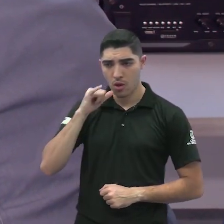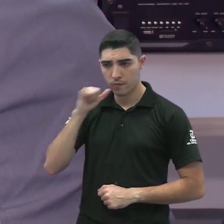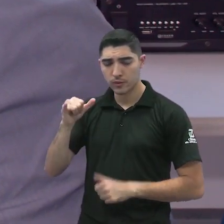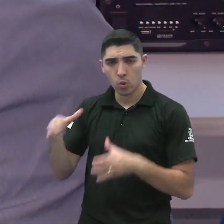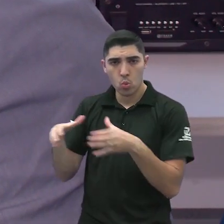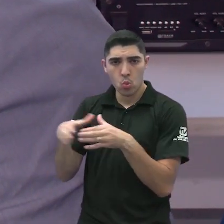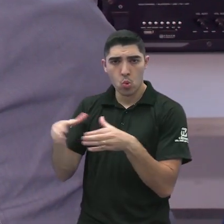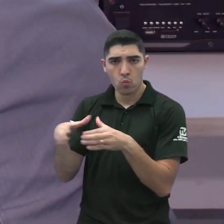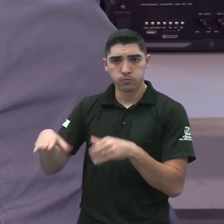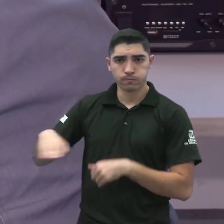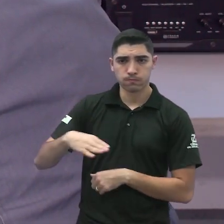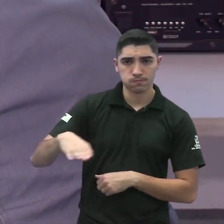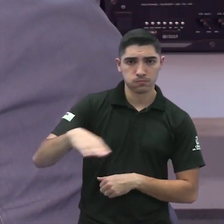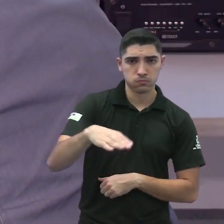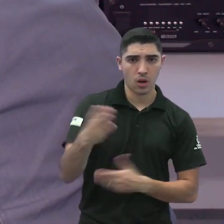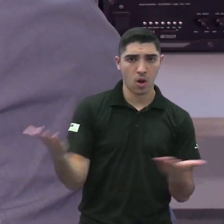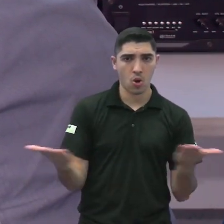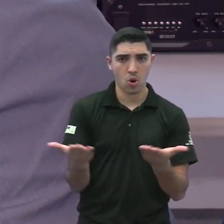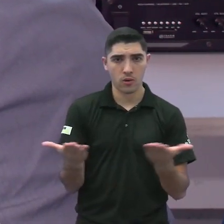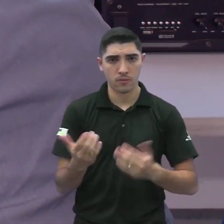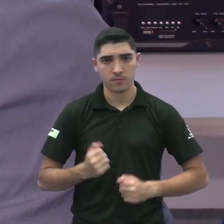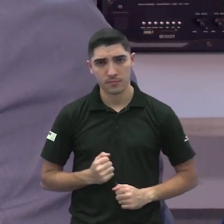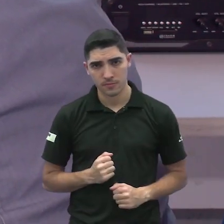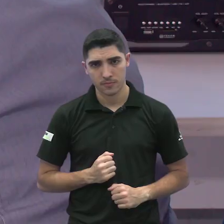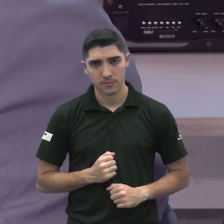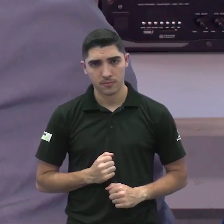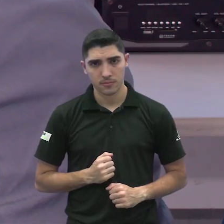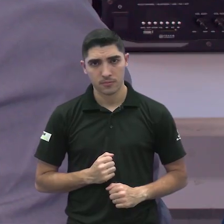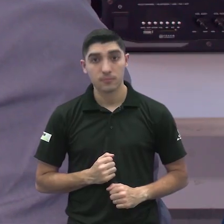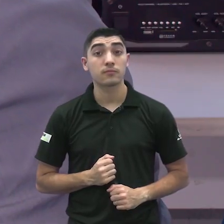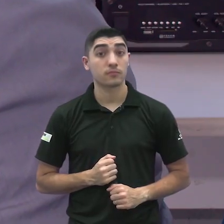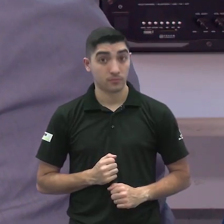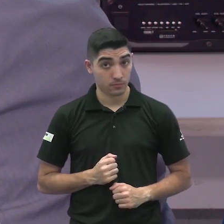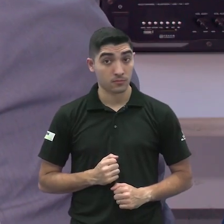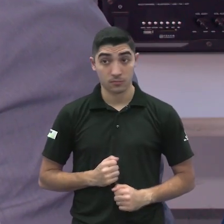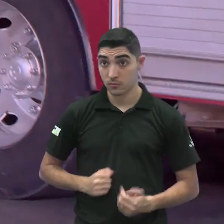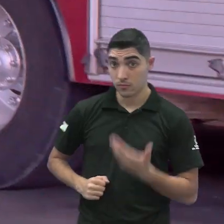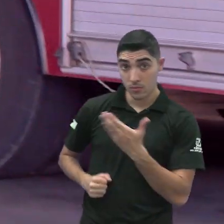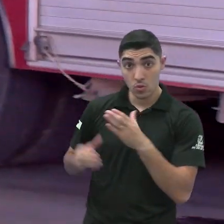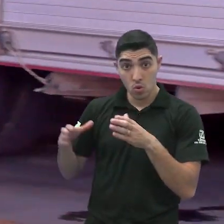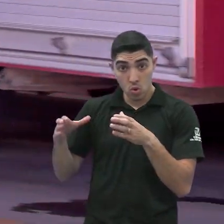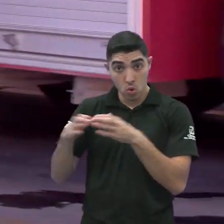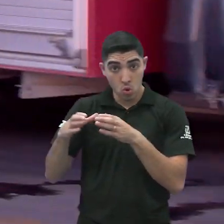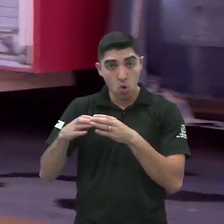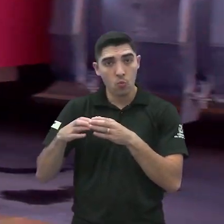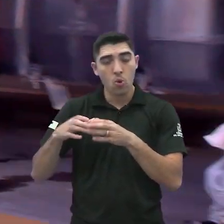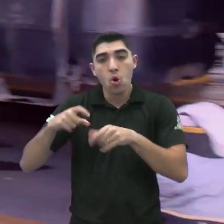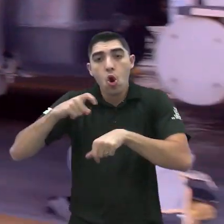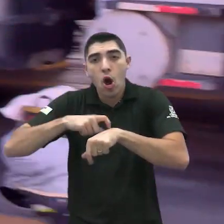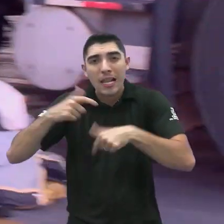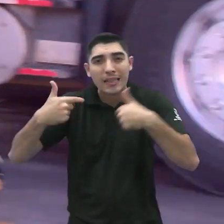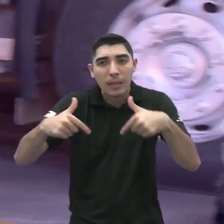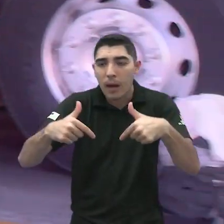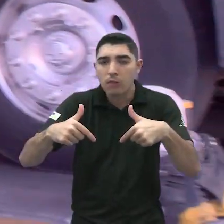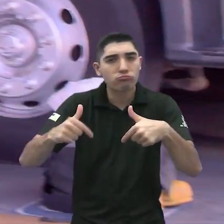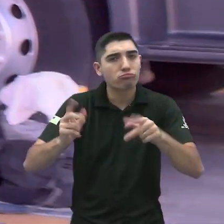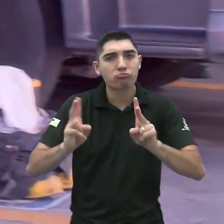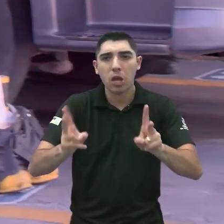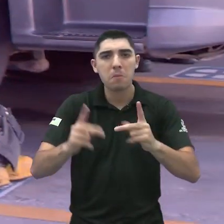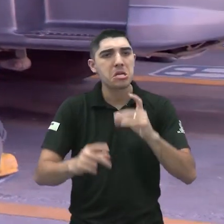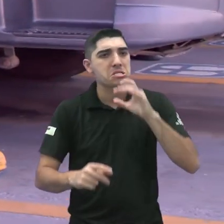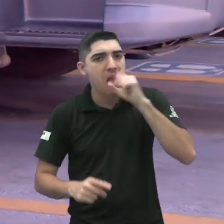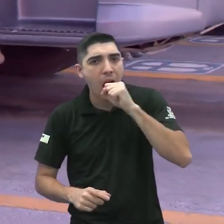Recebe, Cobão, acionando a B119. Por aqui, a escala de trabalho